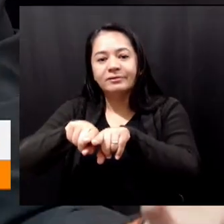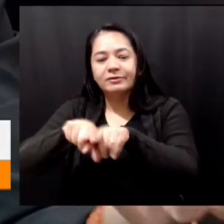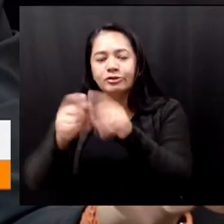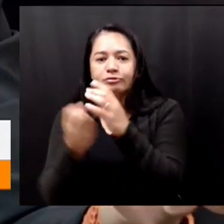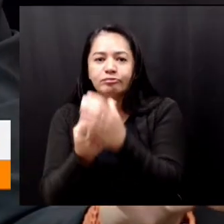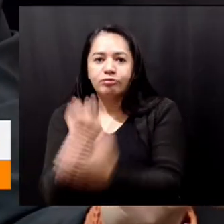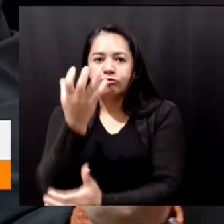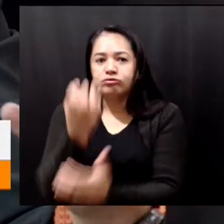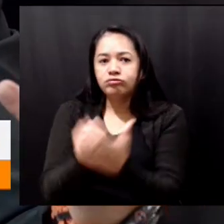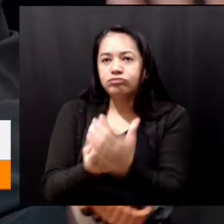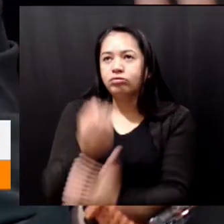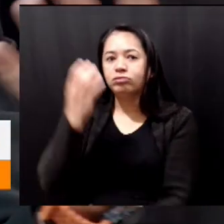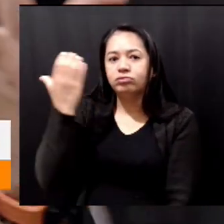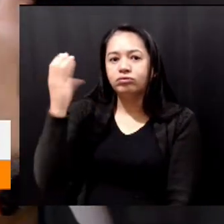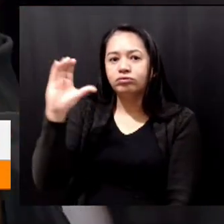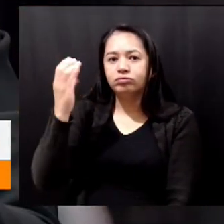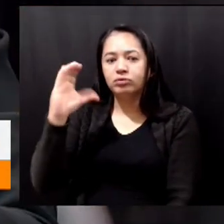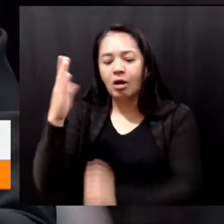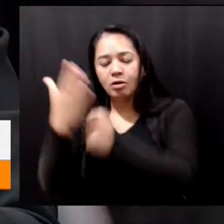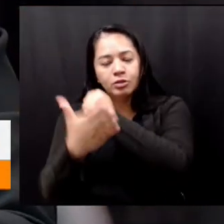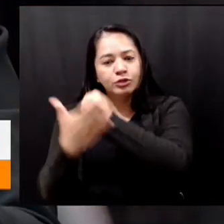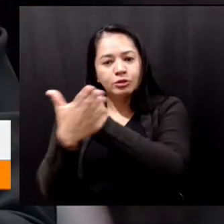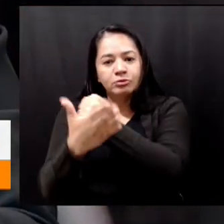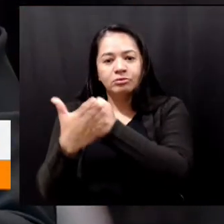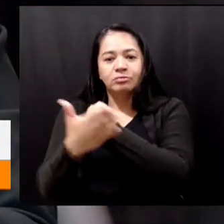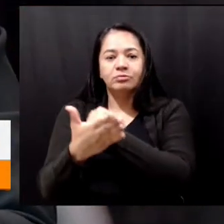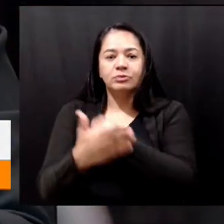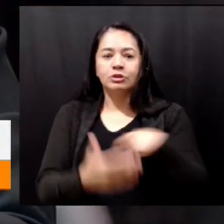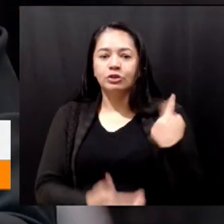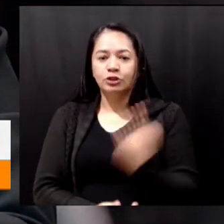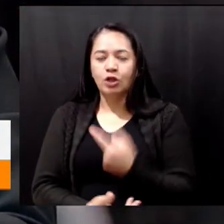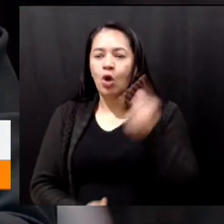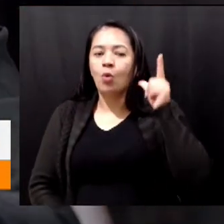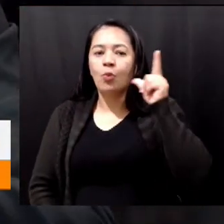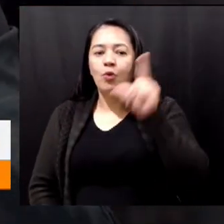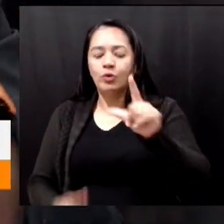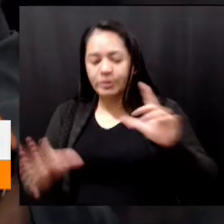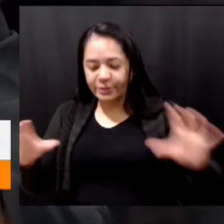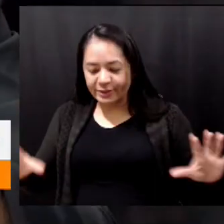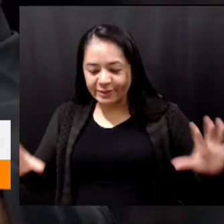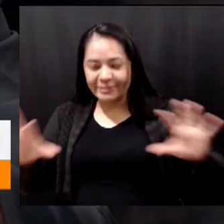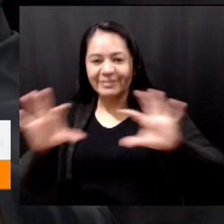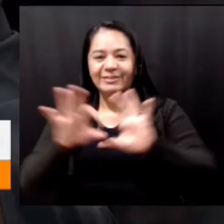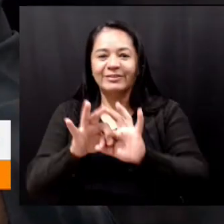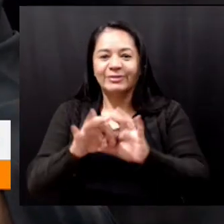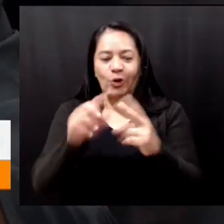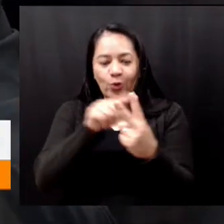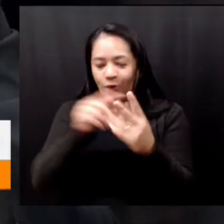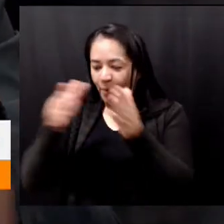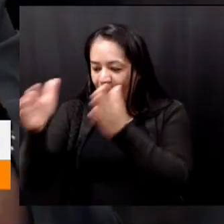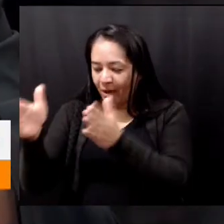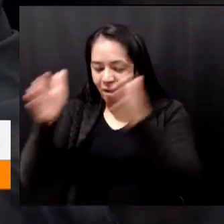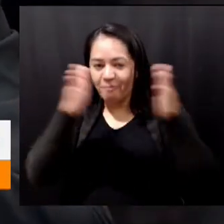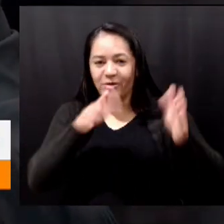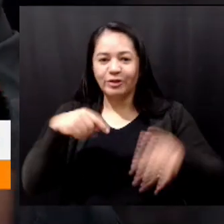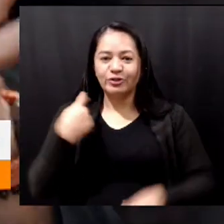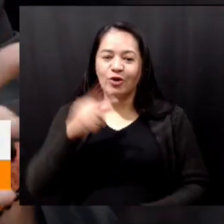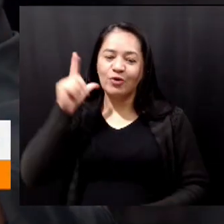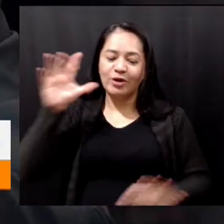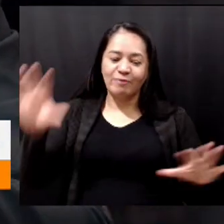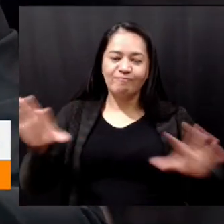né? De base. Então, quando a gente consegue conectar essas duas pontas, que a gente consegue criar